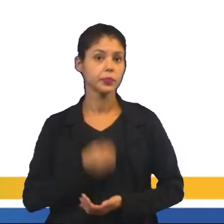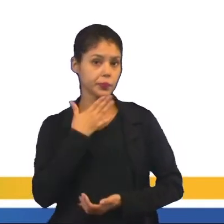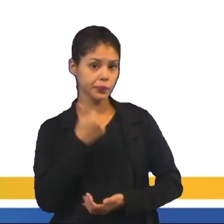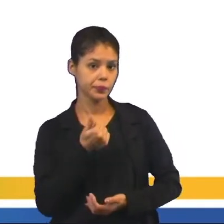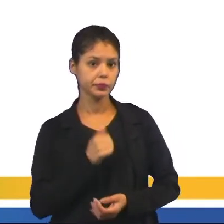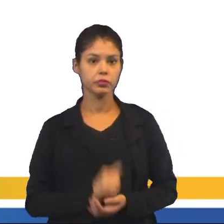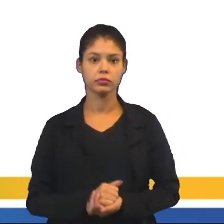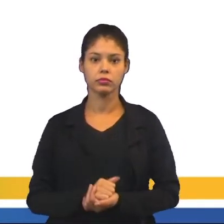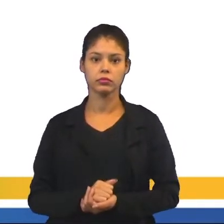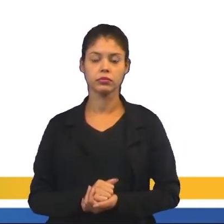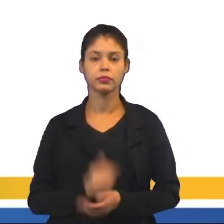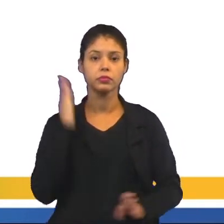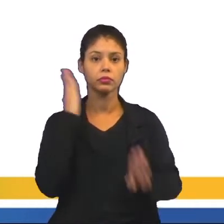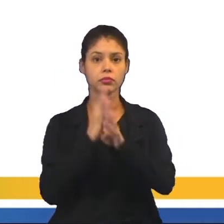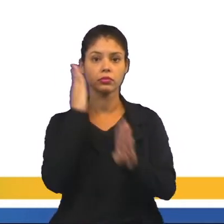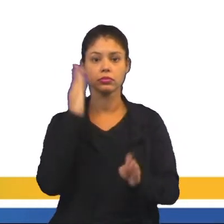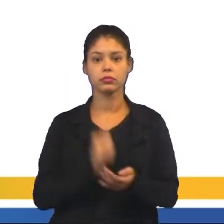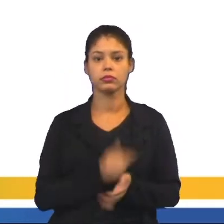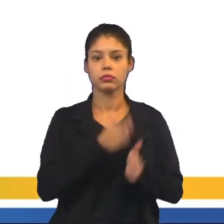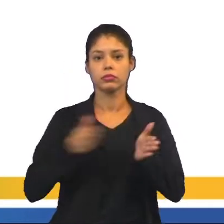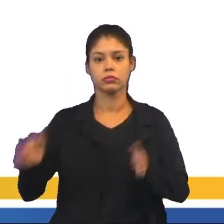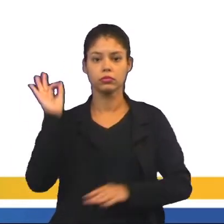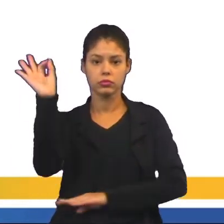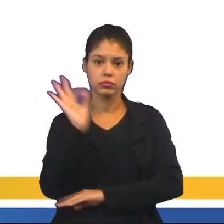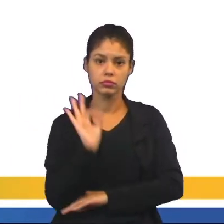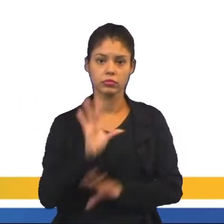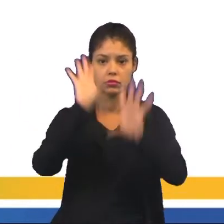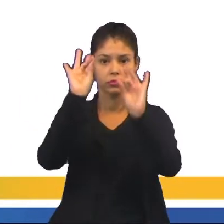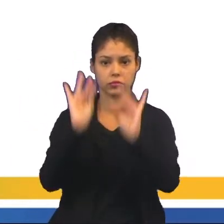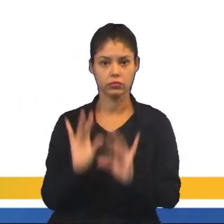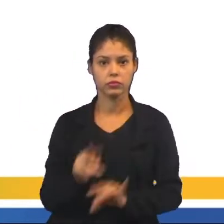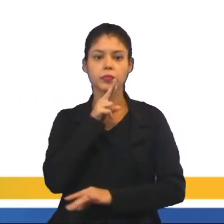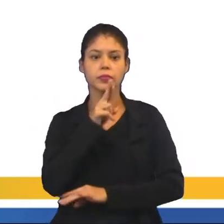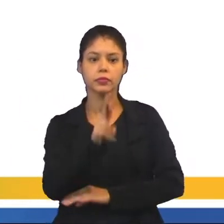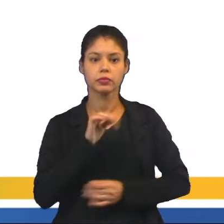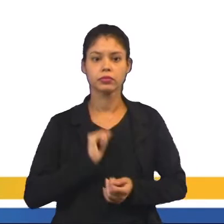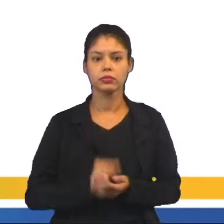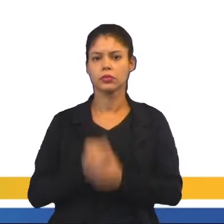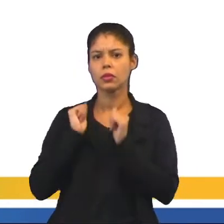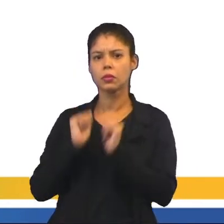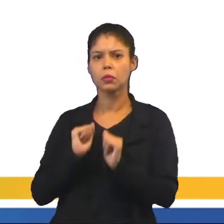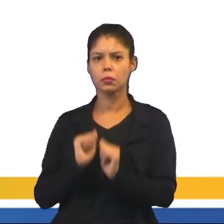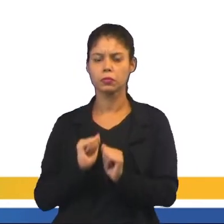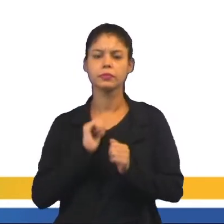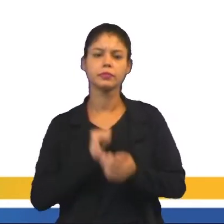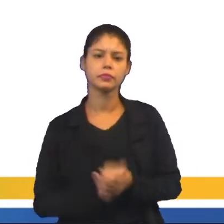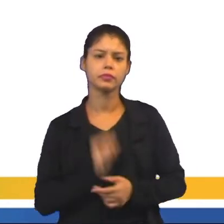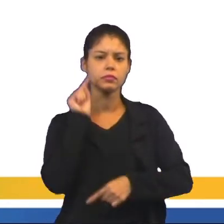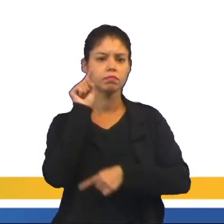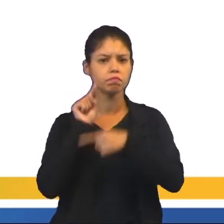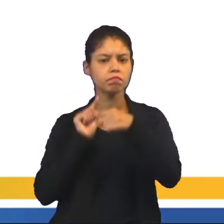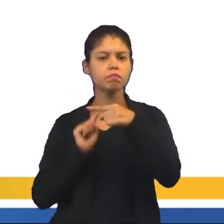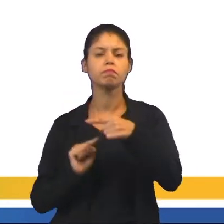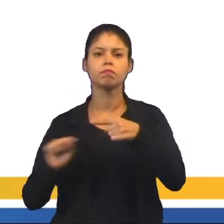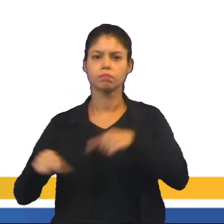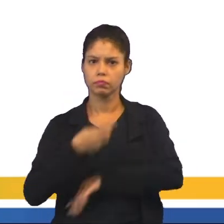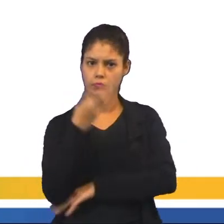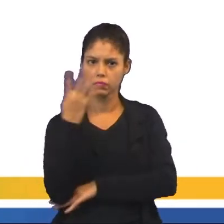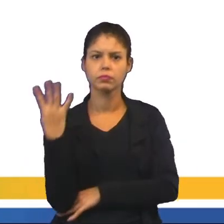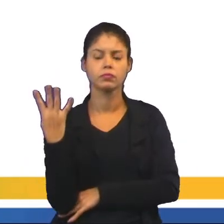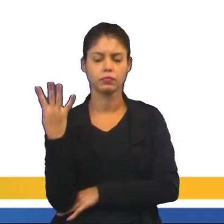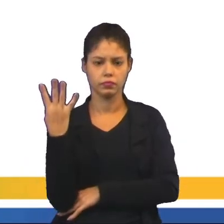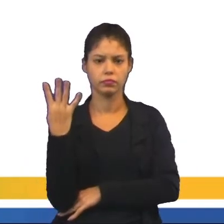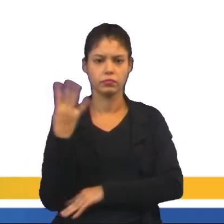tudo bem? Para encontrar a frequência relativa de cada uma das respostas obtidas,